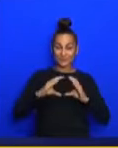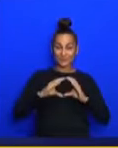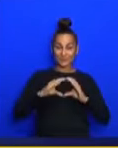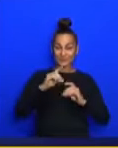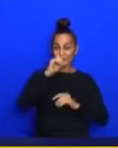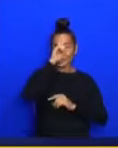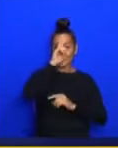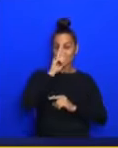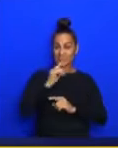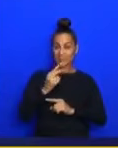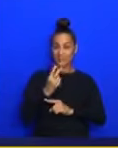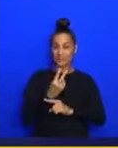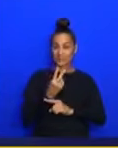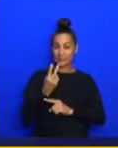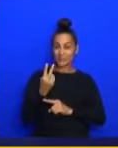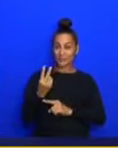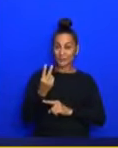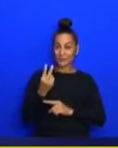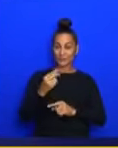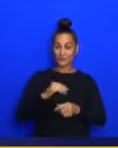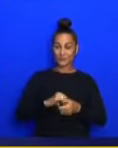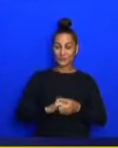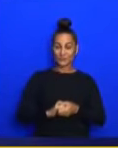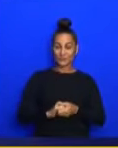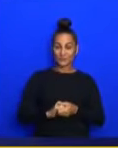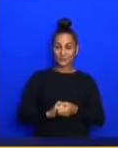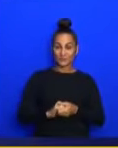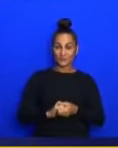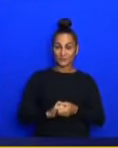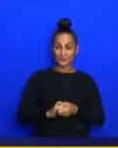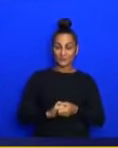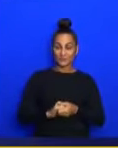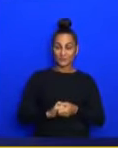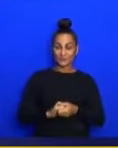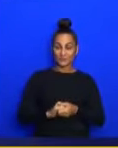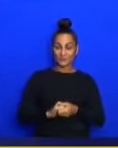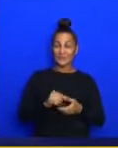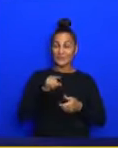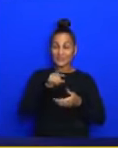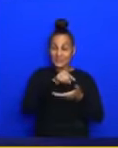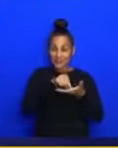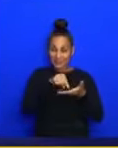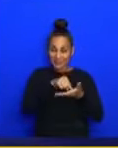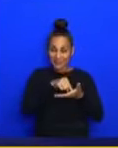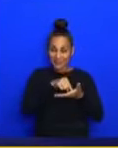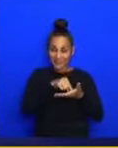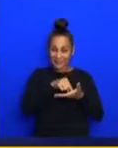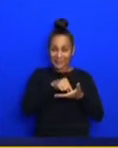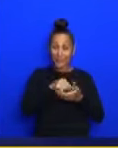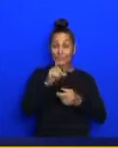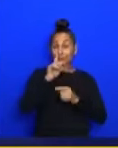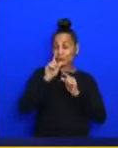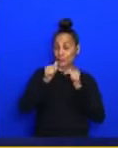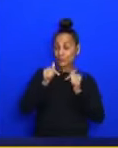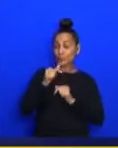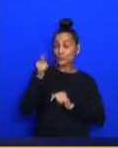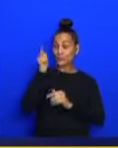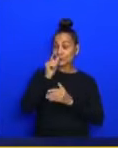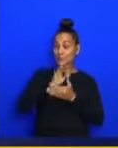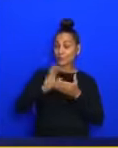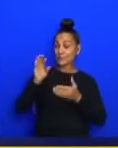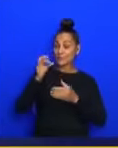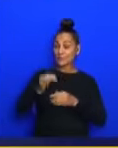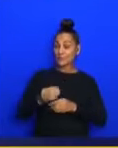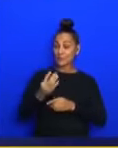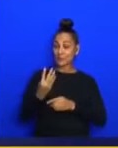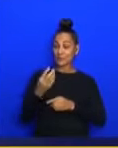Bola amarela, número 22. Amarela, 22. E aí, tá marcando? No dia de sorte, você ganha prêmio